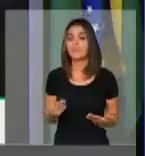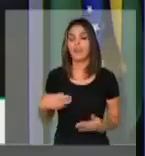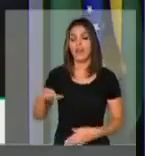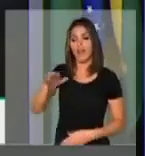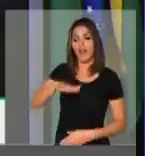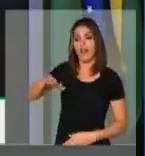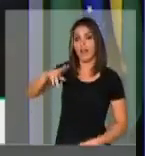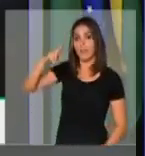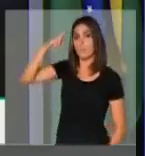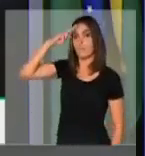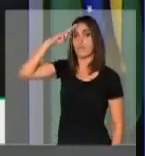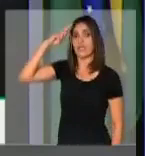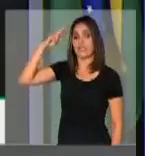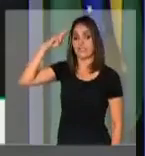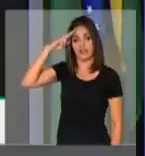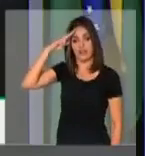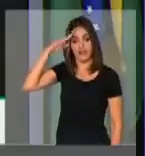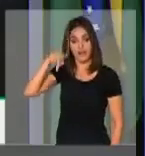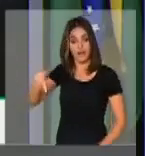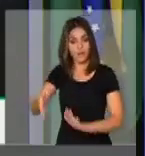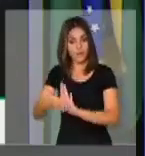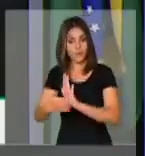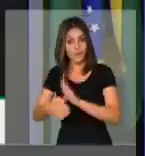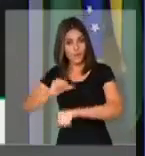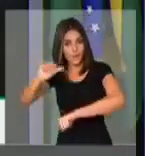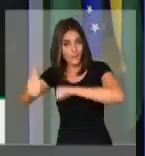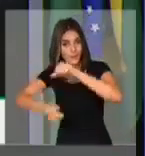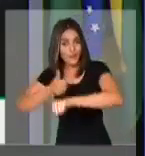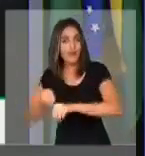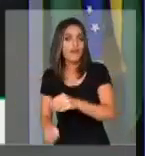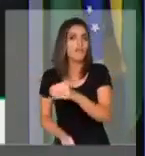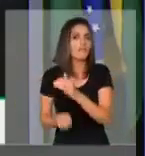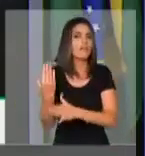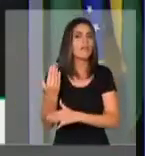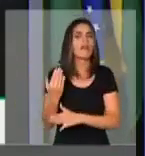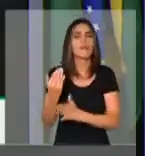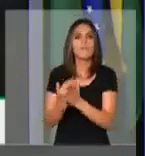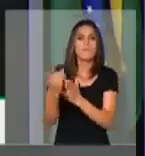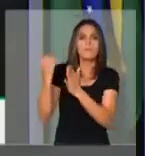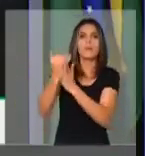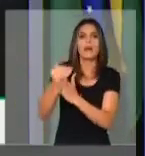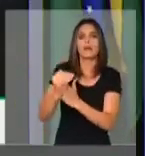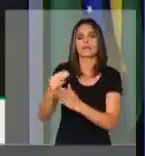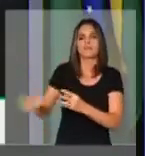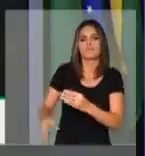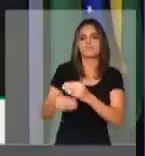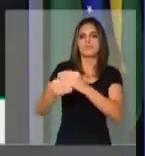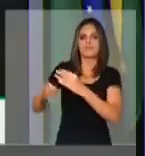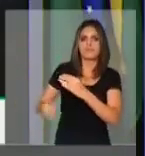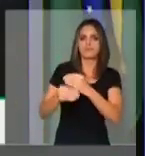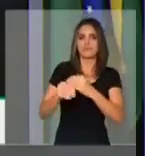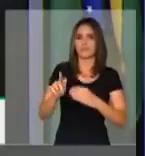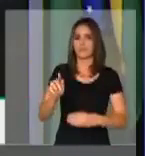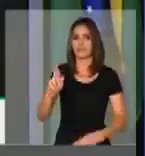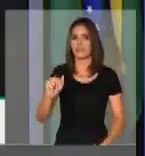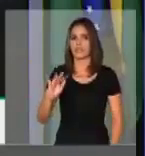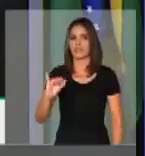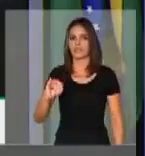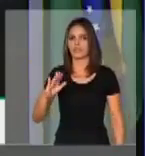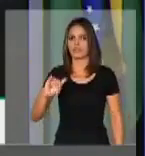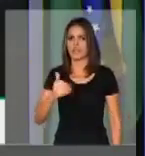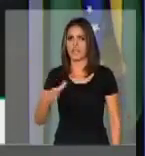dos militares, por exemplo, a mudança proposta com a criação e ampliação de gratificações incorporadas aos